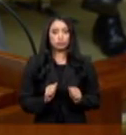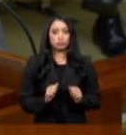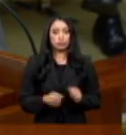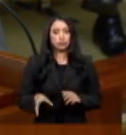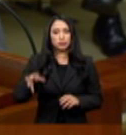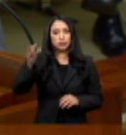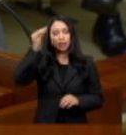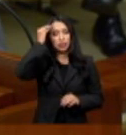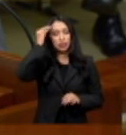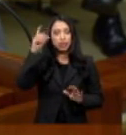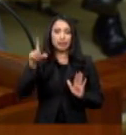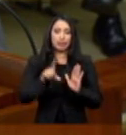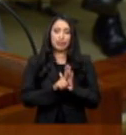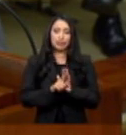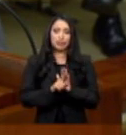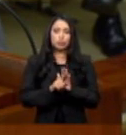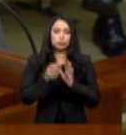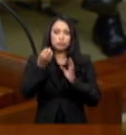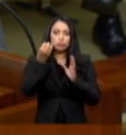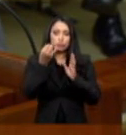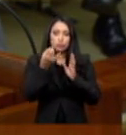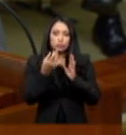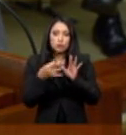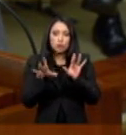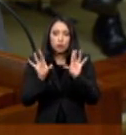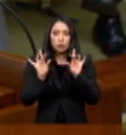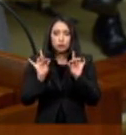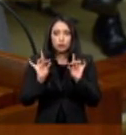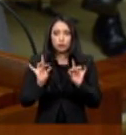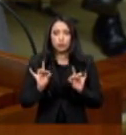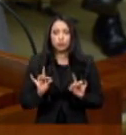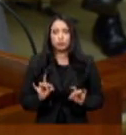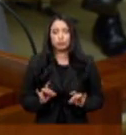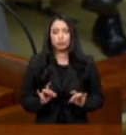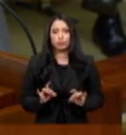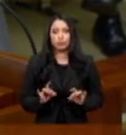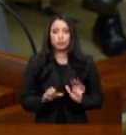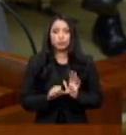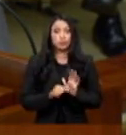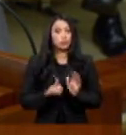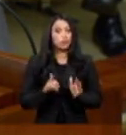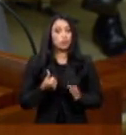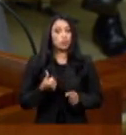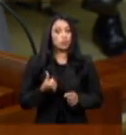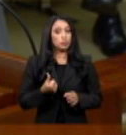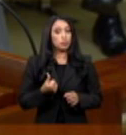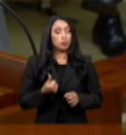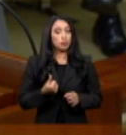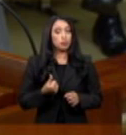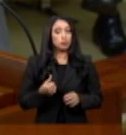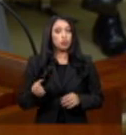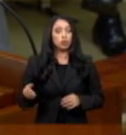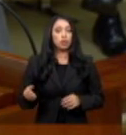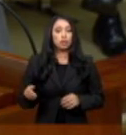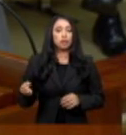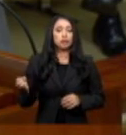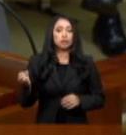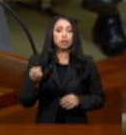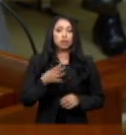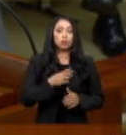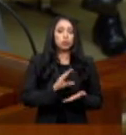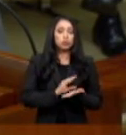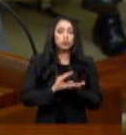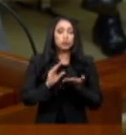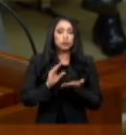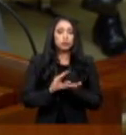Considerando que a lei não teceu todos os detalhes. Em primeiro lugar, esse novo